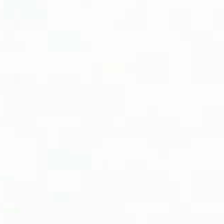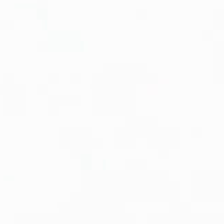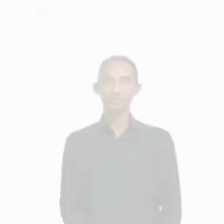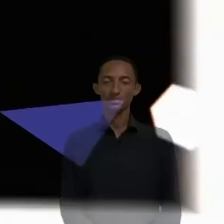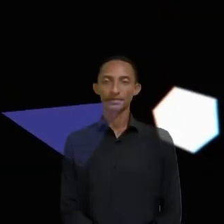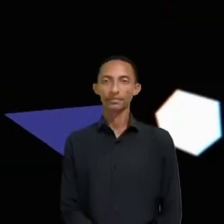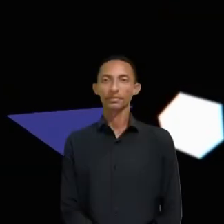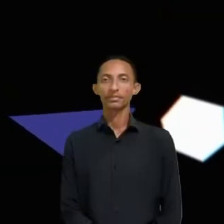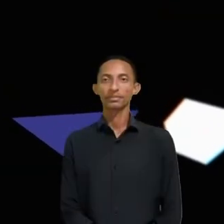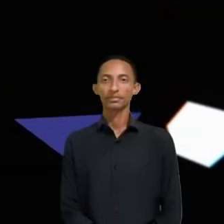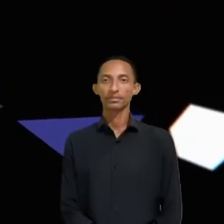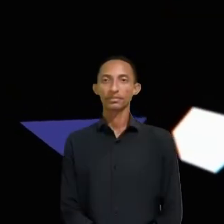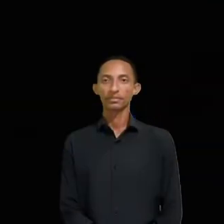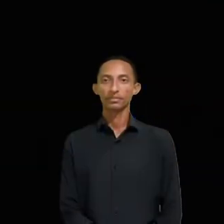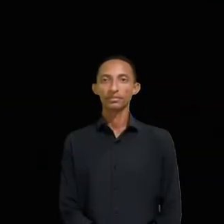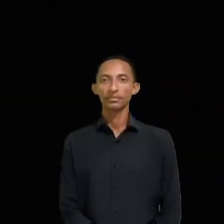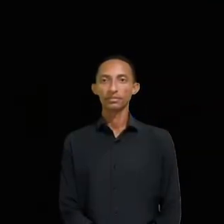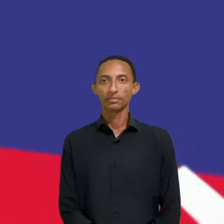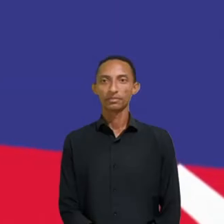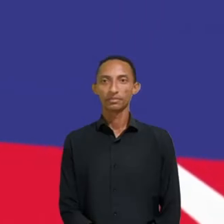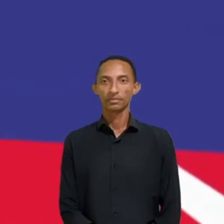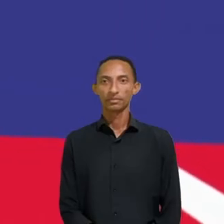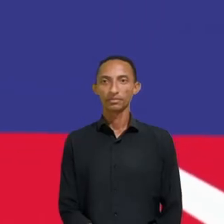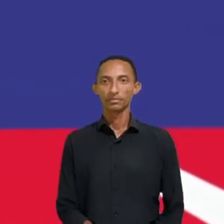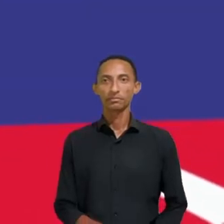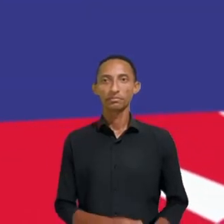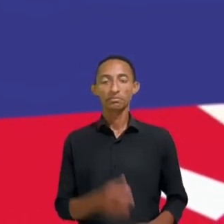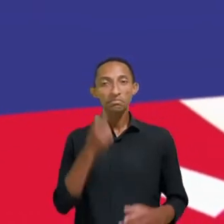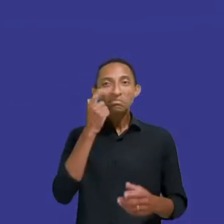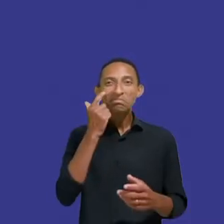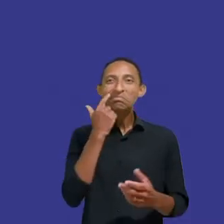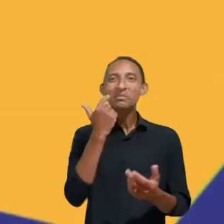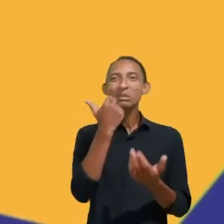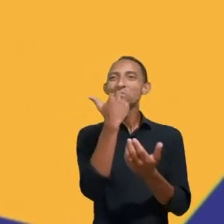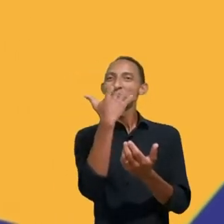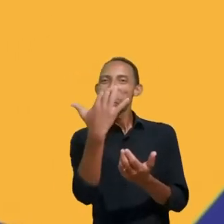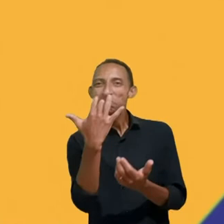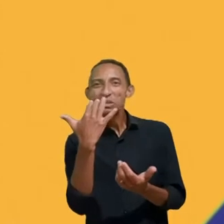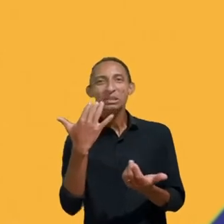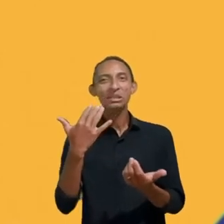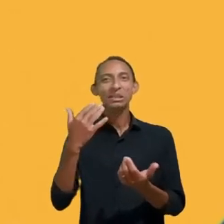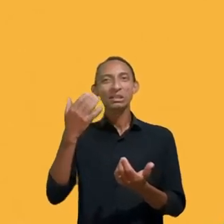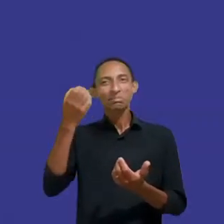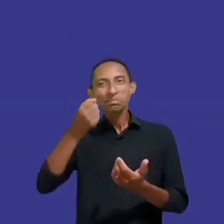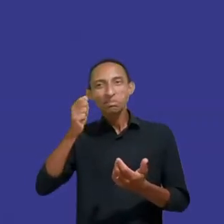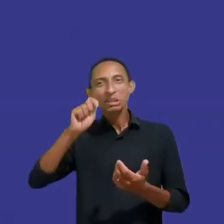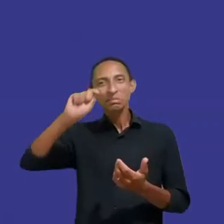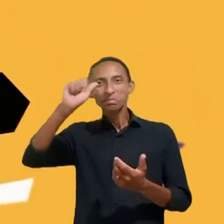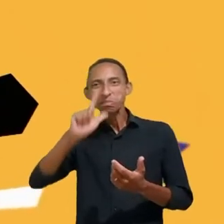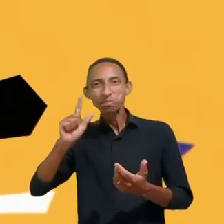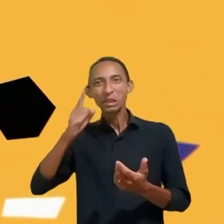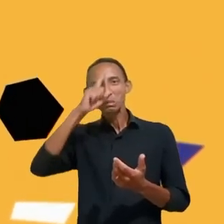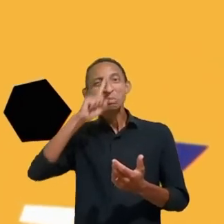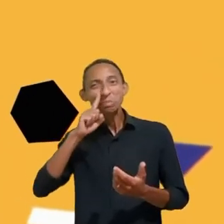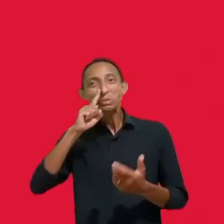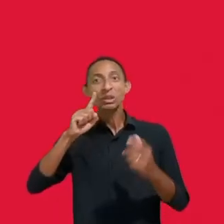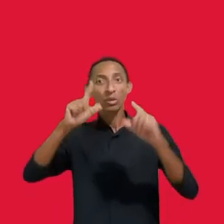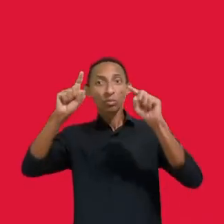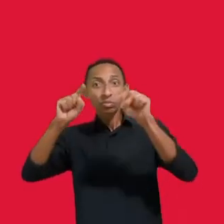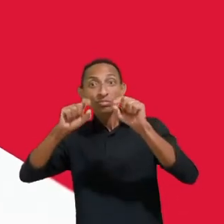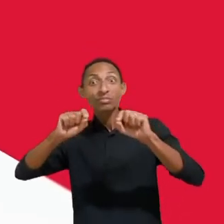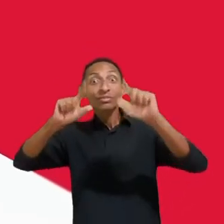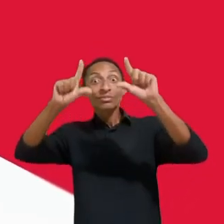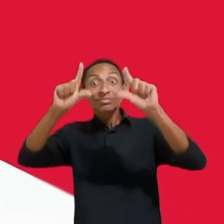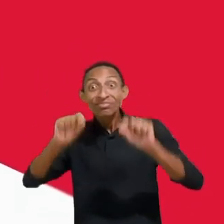Formas geométricas azuis, amarelas, brancas, pretas e rosa em movimento. Trocam de cor, aumentam e diminuem ao clique de um cursor que passeia pela tela.